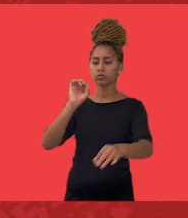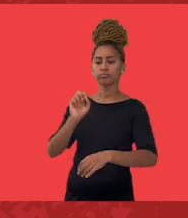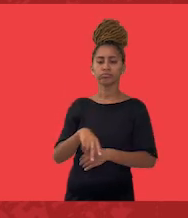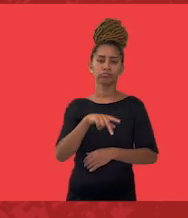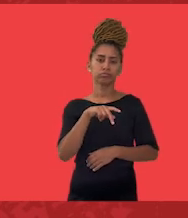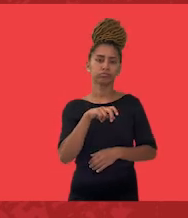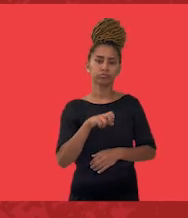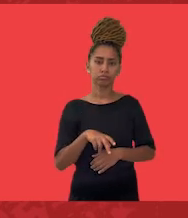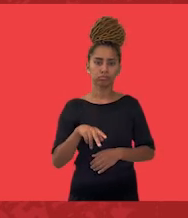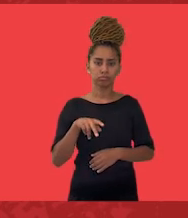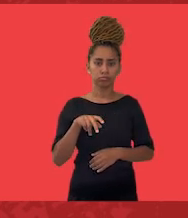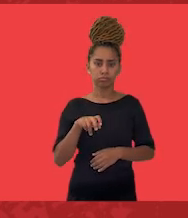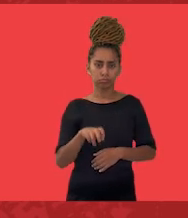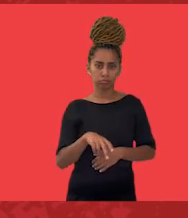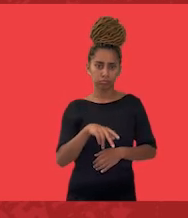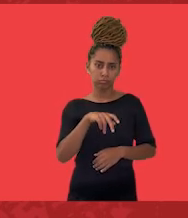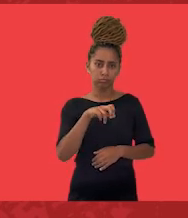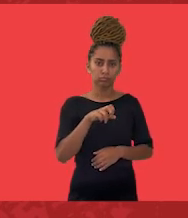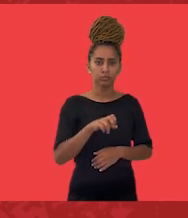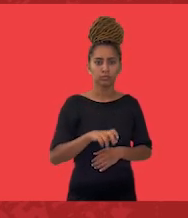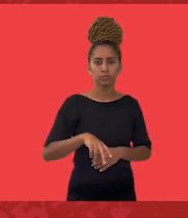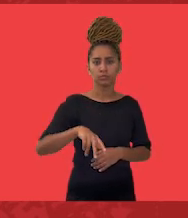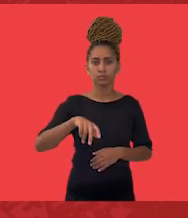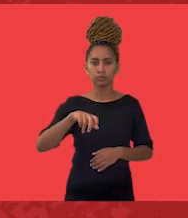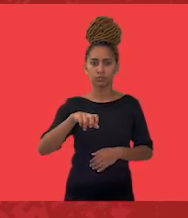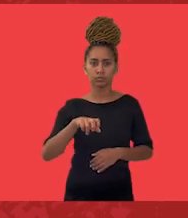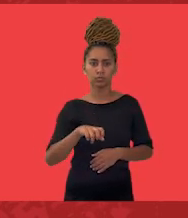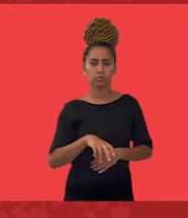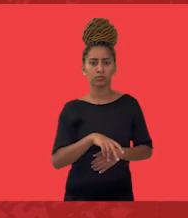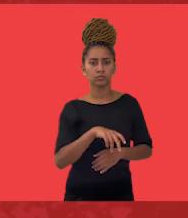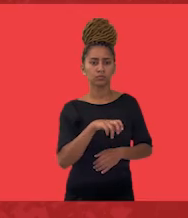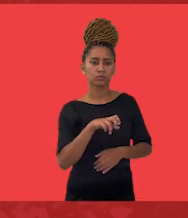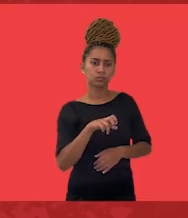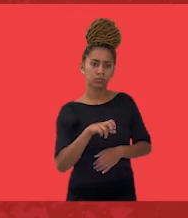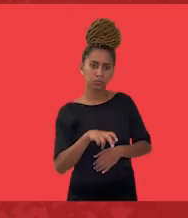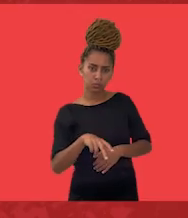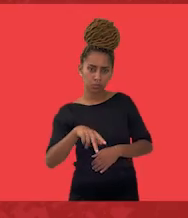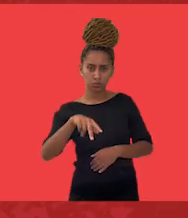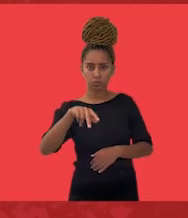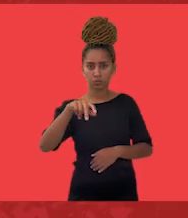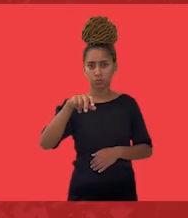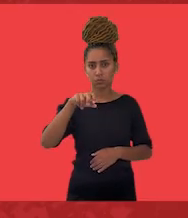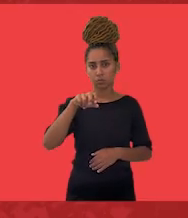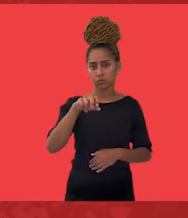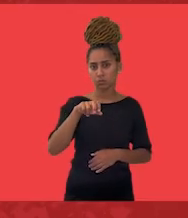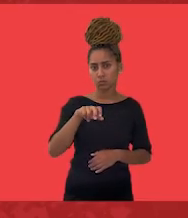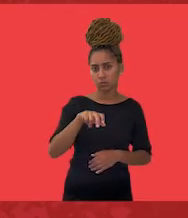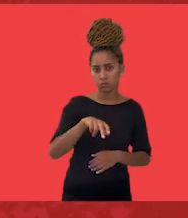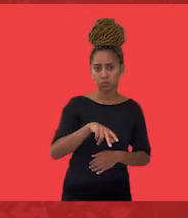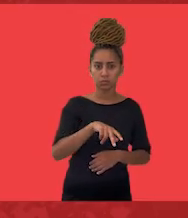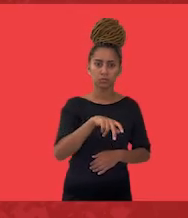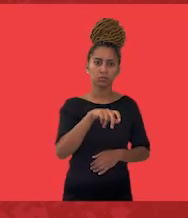religiosas. Cartelas de cores. As combinações do I Ching. A vida útil de